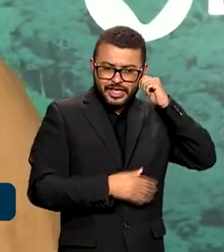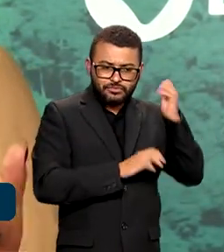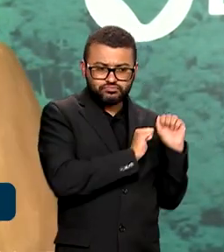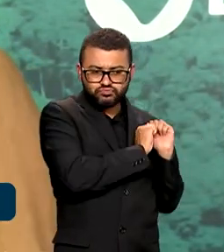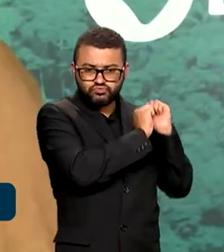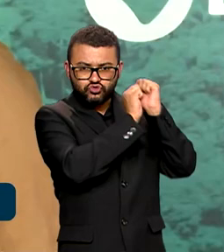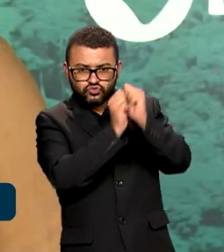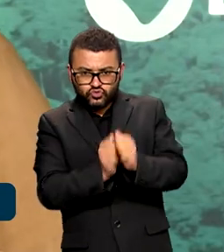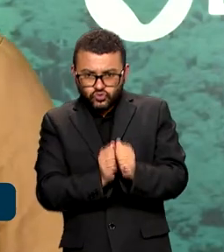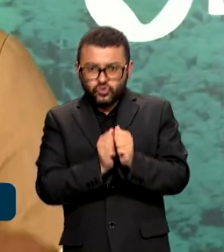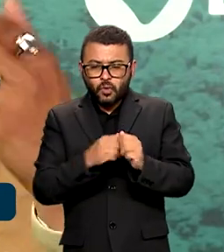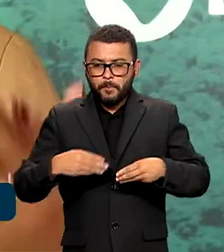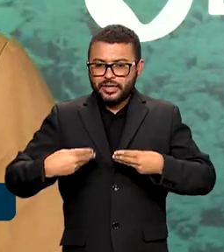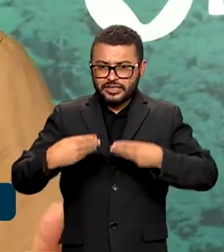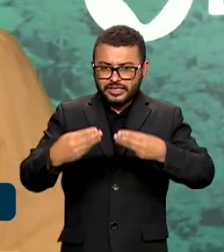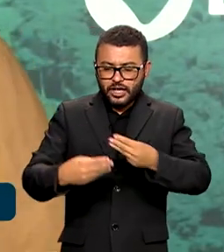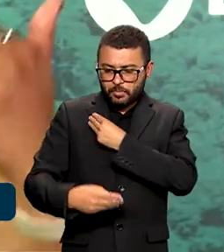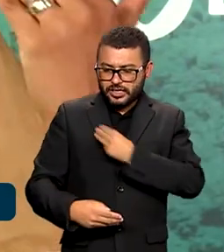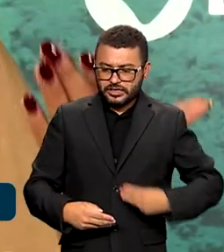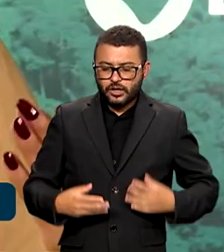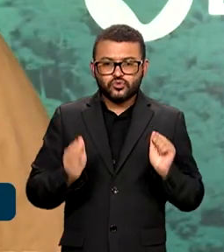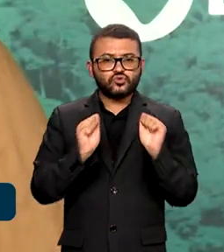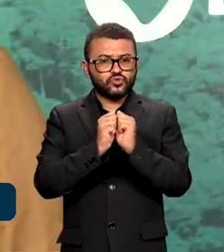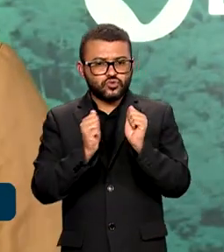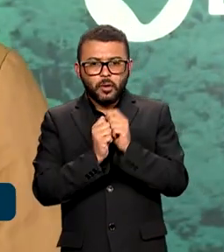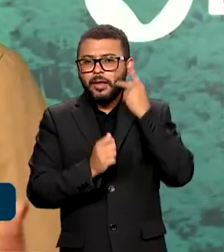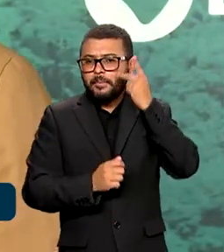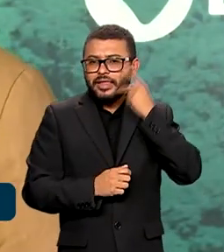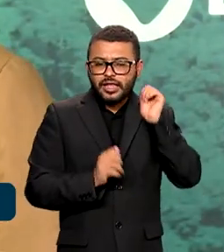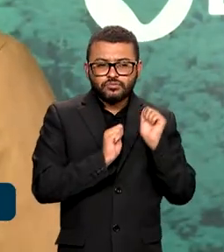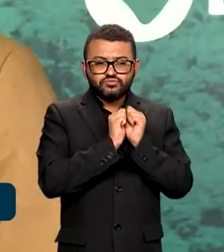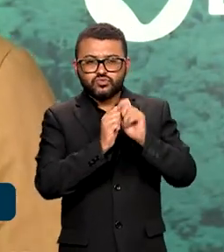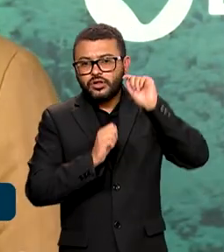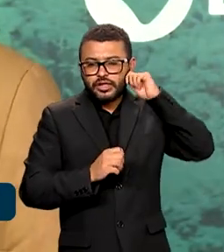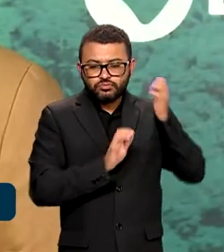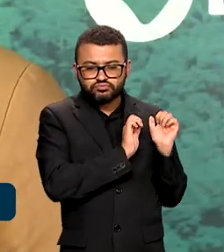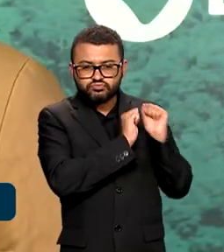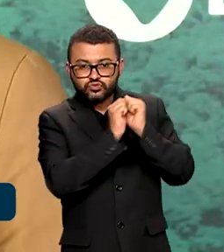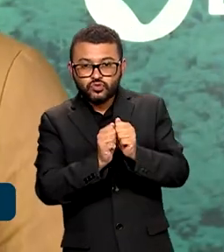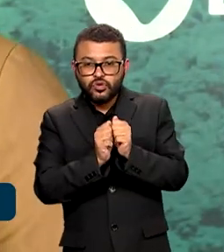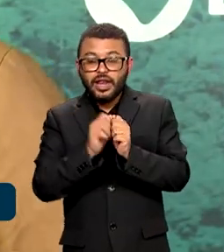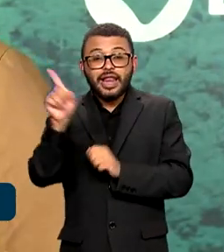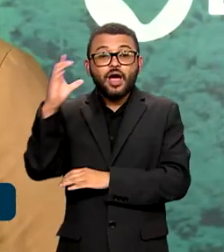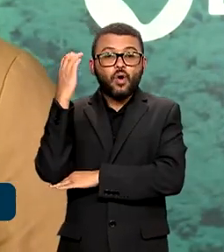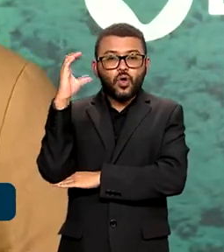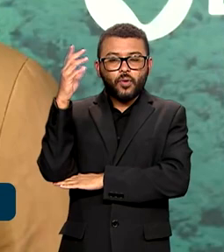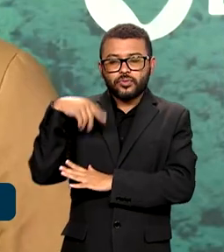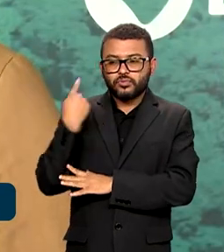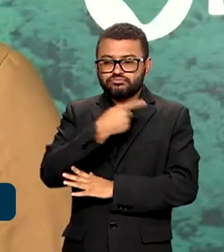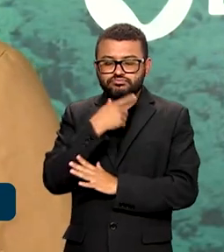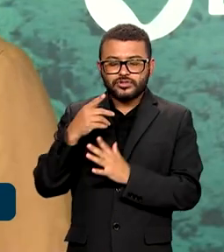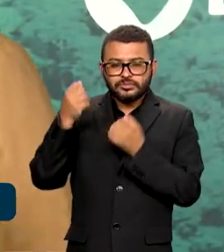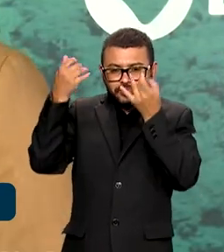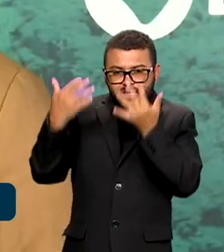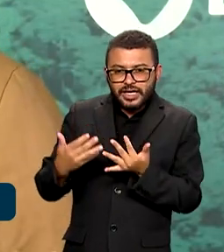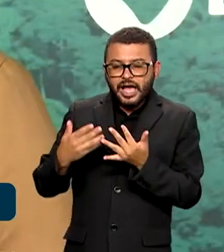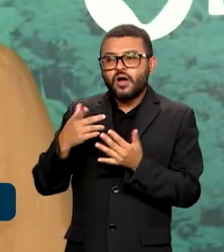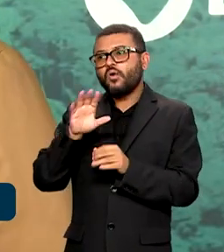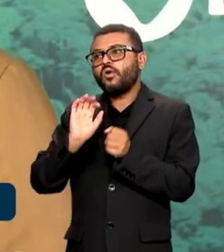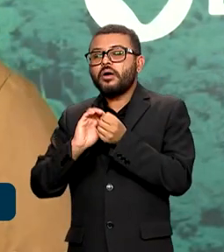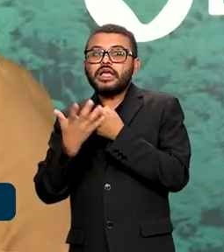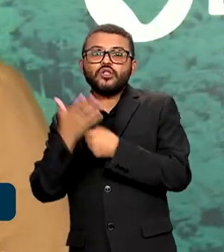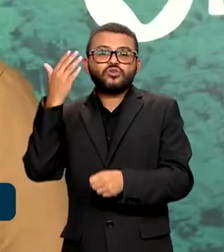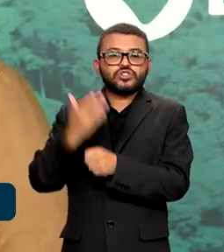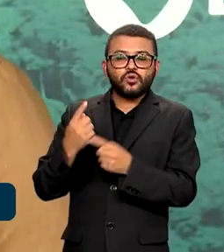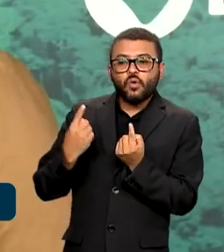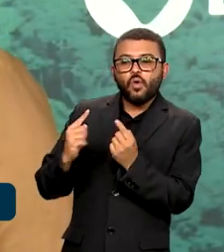vez, uma comitiva de parlamentares negras para a Colômbia, para combater e falar também não só de desmatamento, mas também do enfrentamento ao genocídio